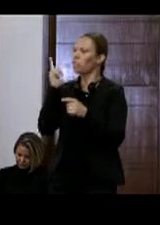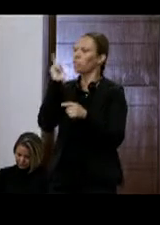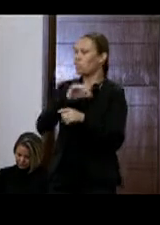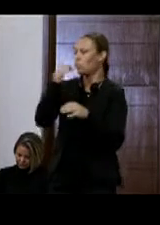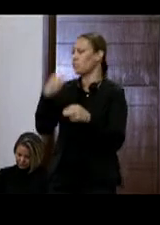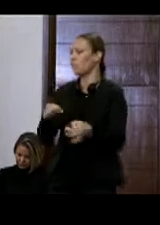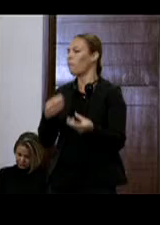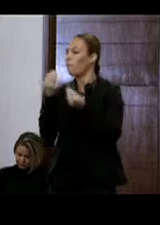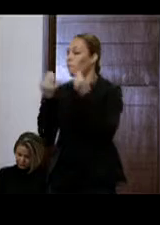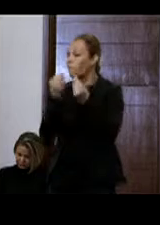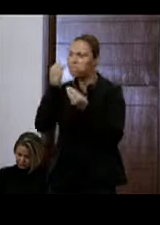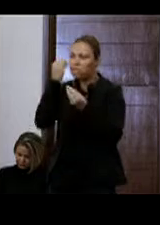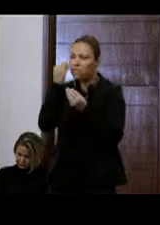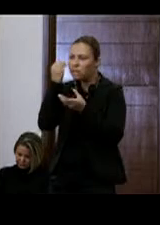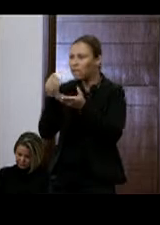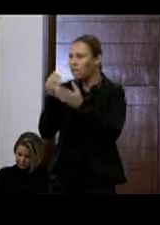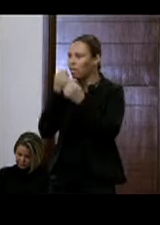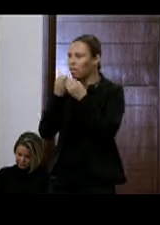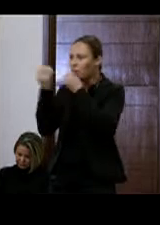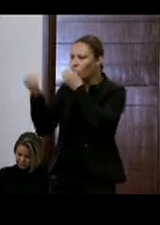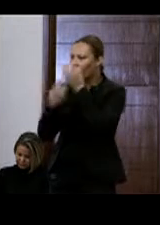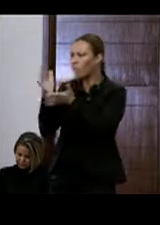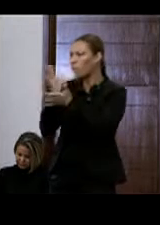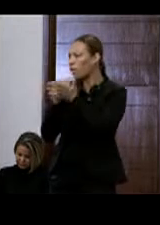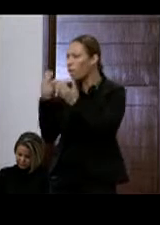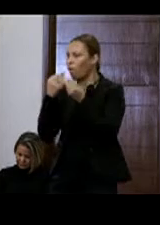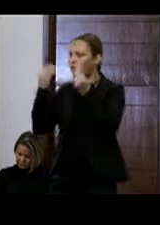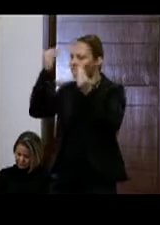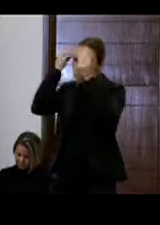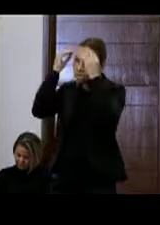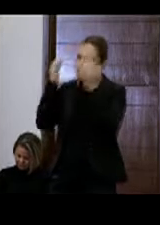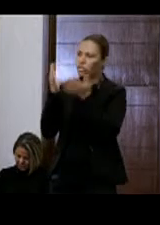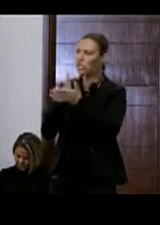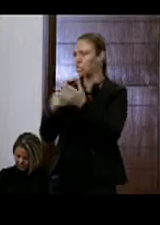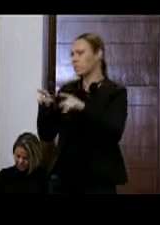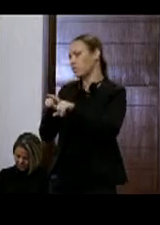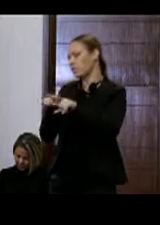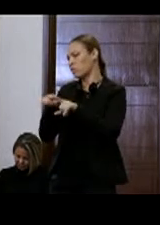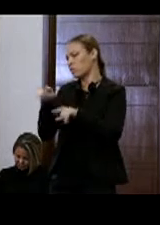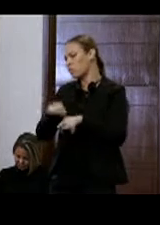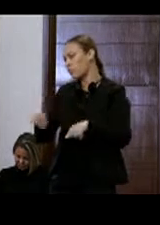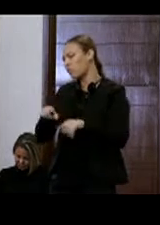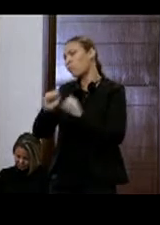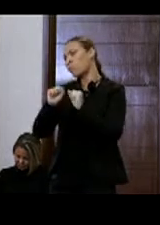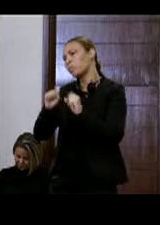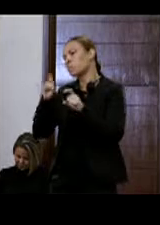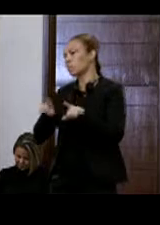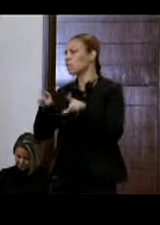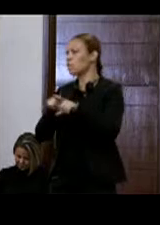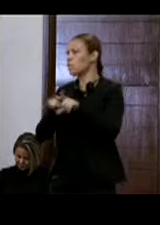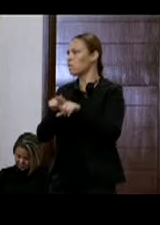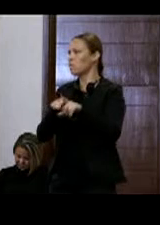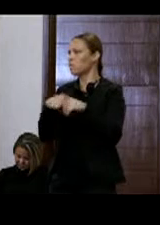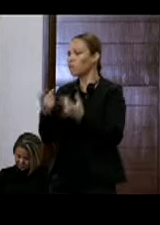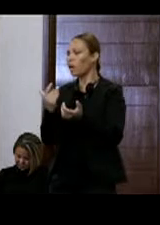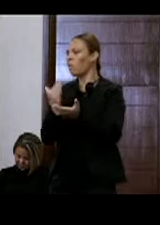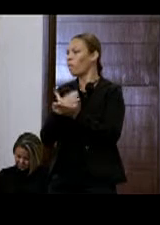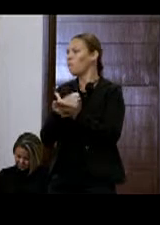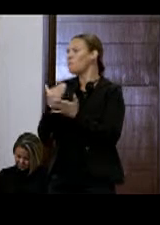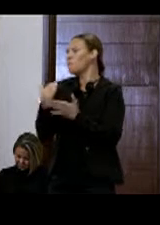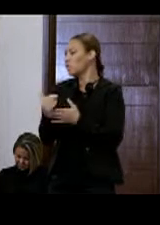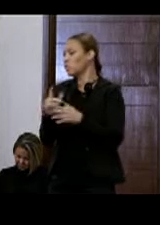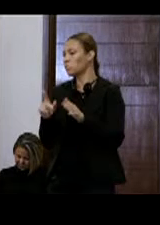possa ter sido iniciada por iniciativa da sociedade civil, né, Cláudia? Ou pode ser também por